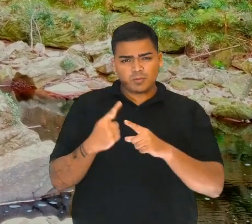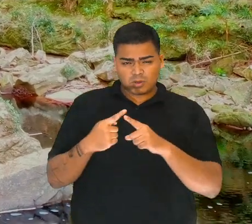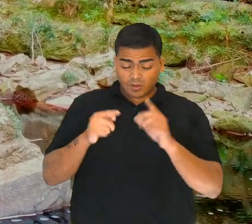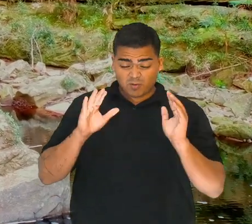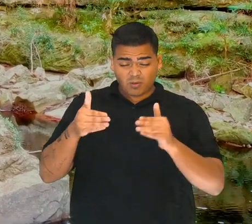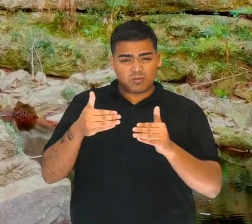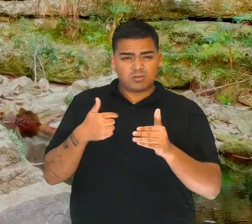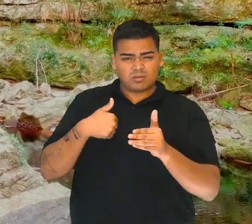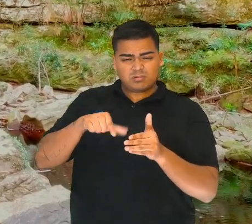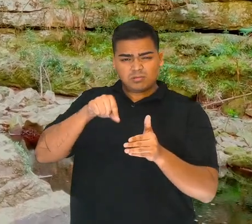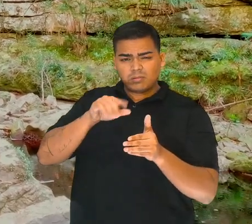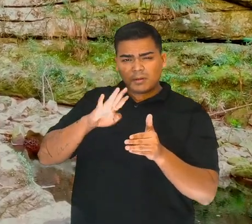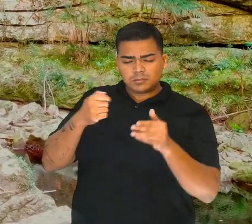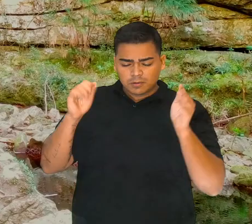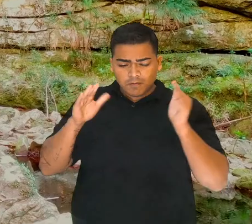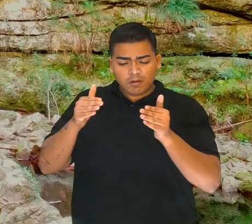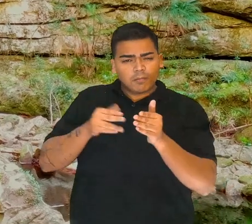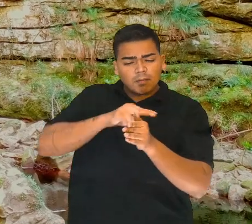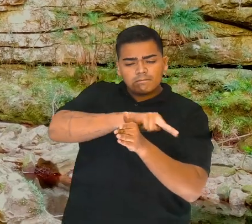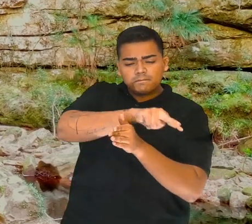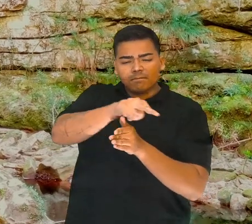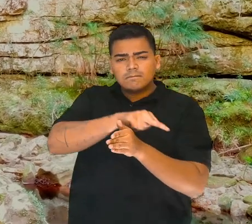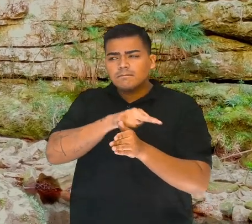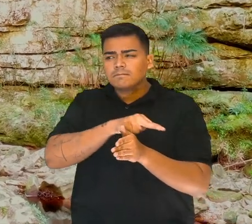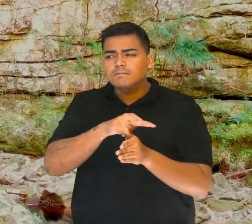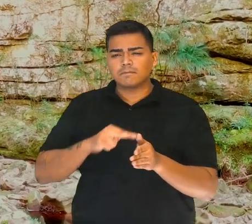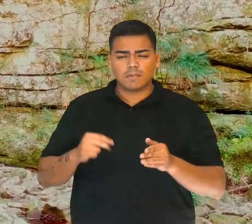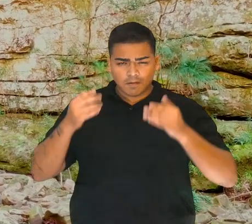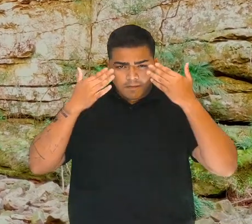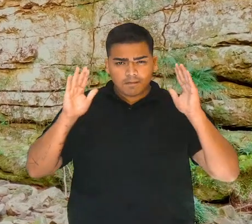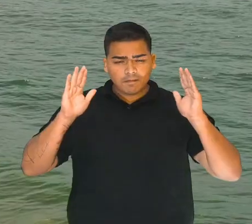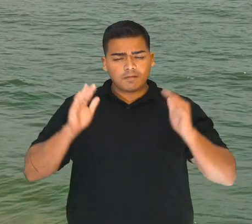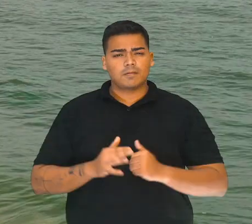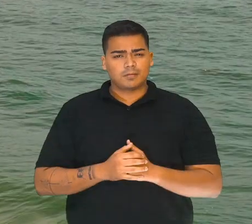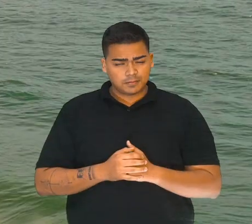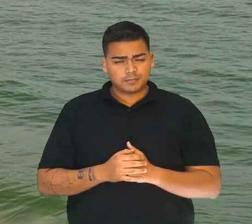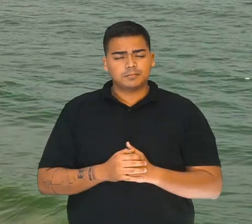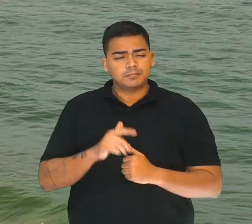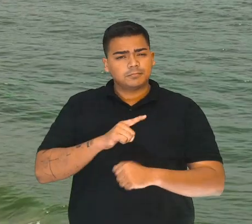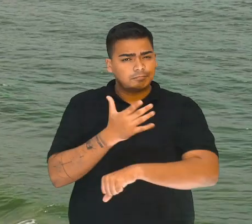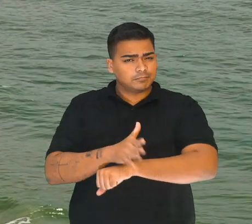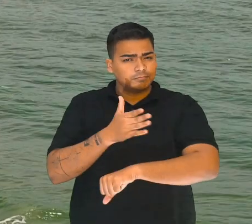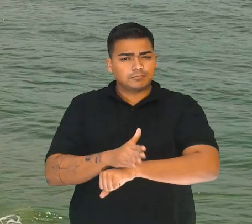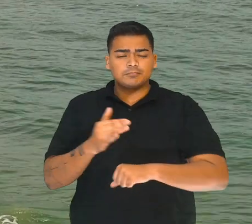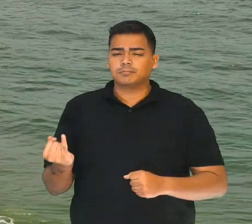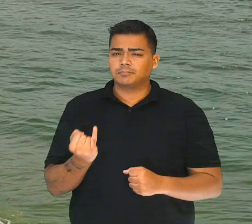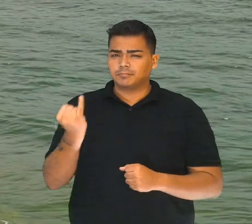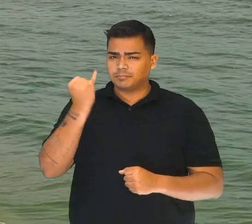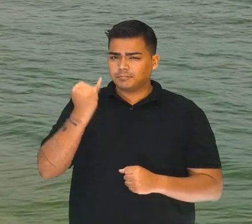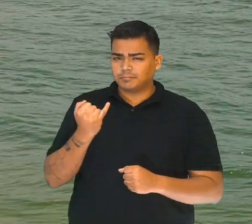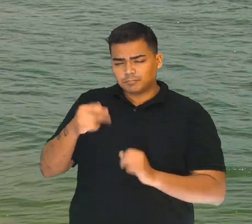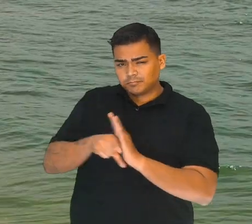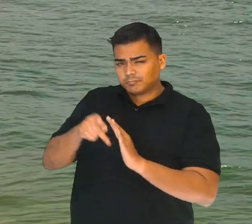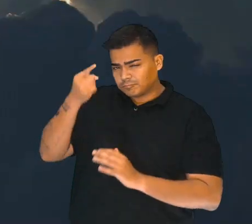ele é seletivo. É o olhar do malabarista, tem que estar olhando tudo. Se ele olhar para um malabar, cai tudo. Esse exercício é um